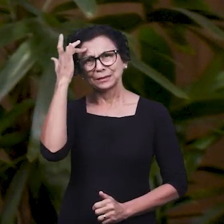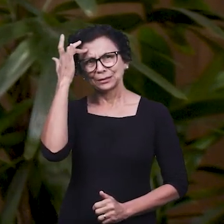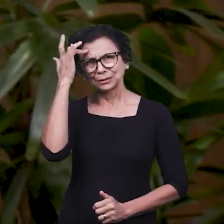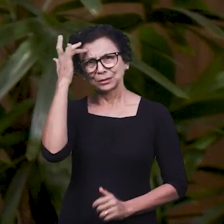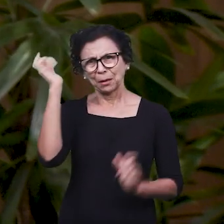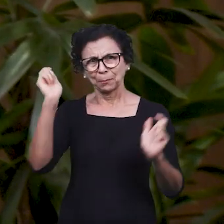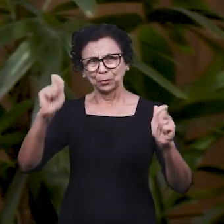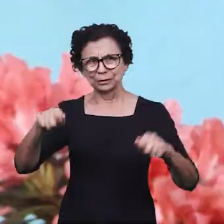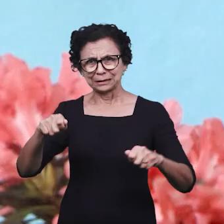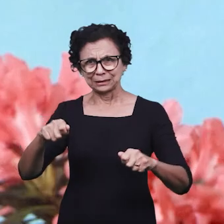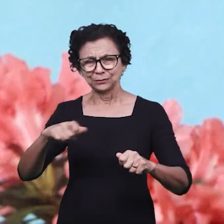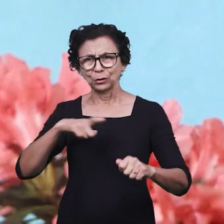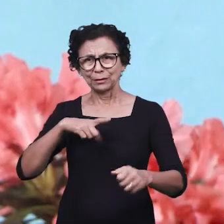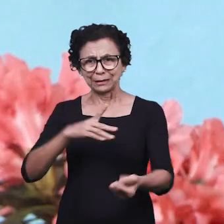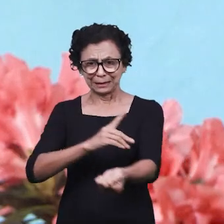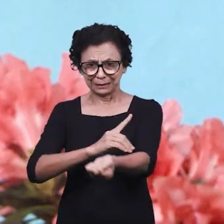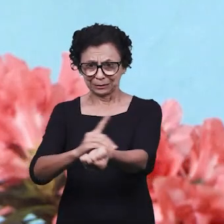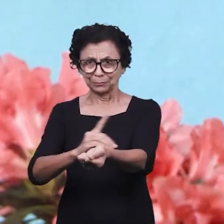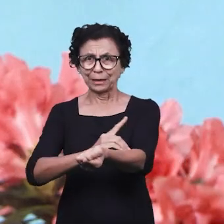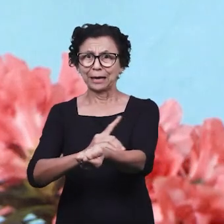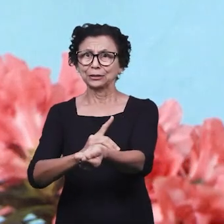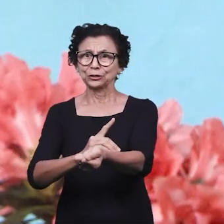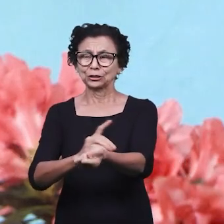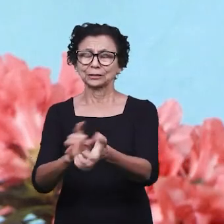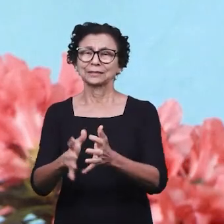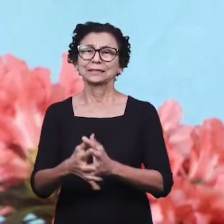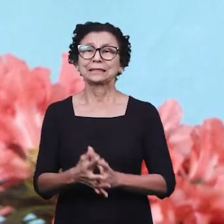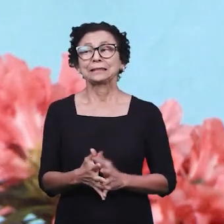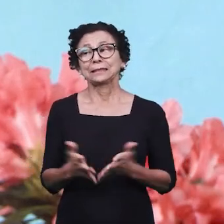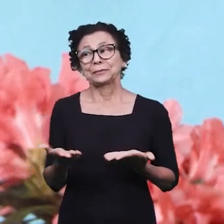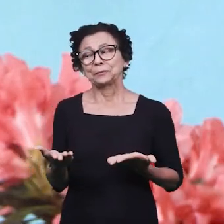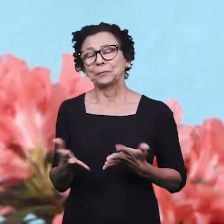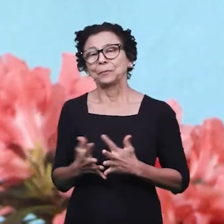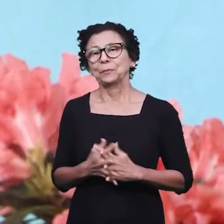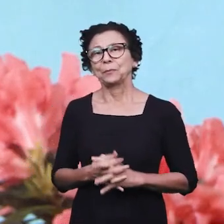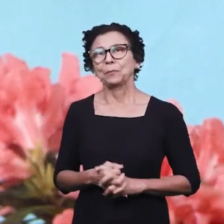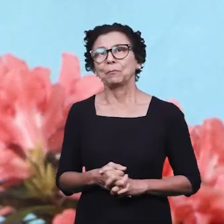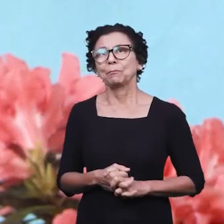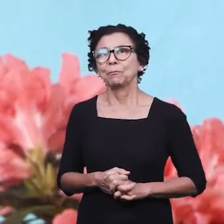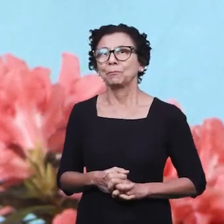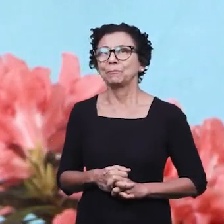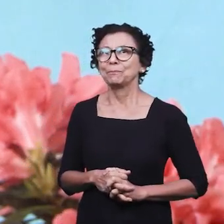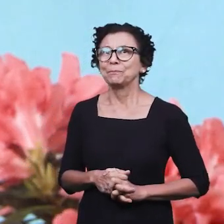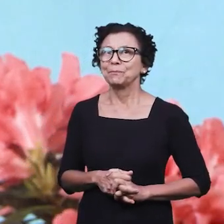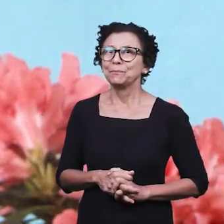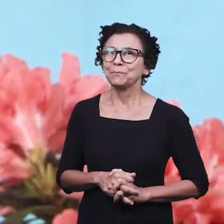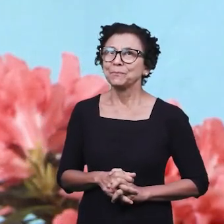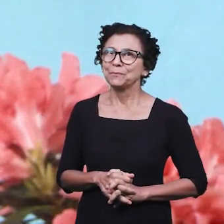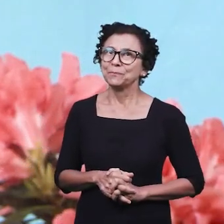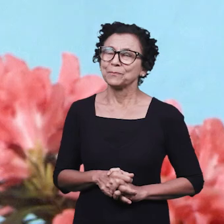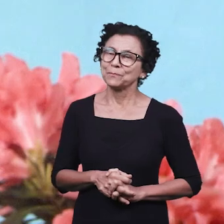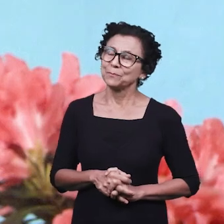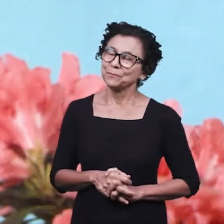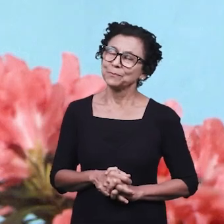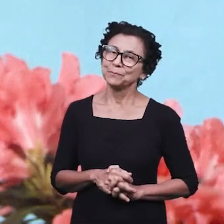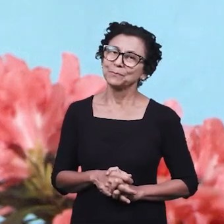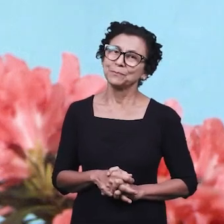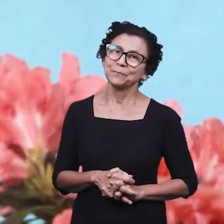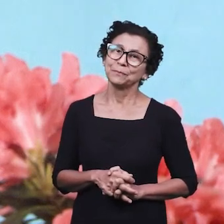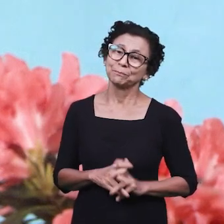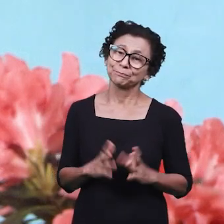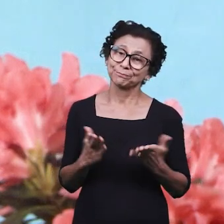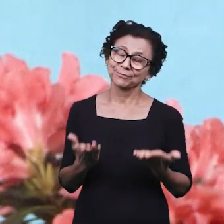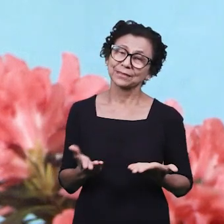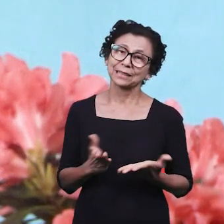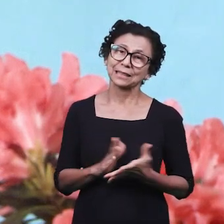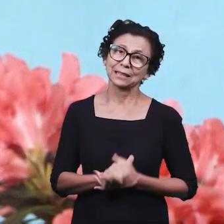é que funciona? Então, podemos dizer que não seria um teste para se tornar diabético,